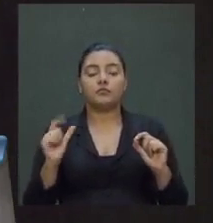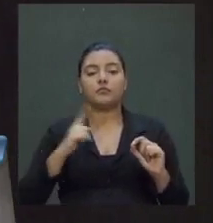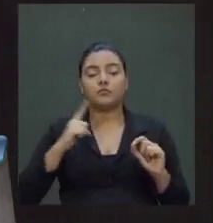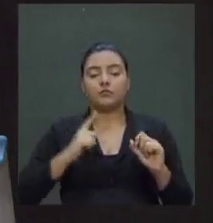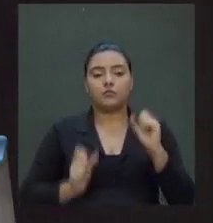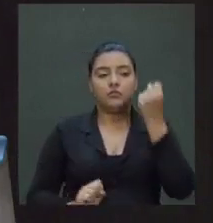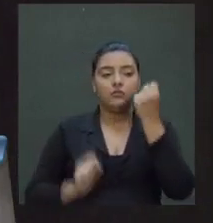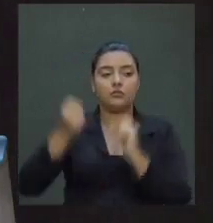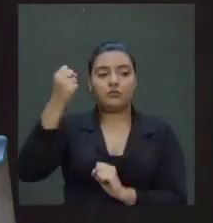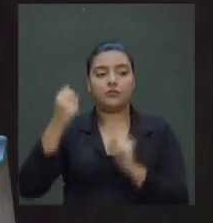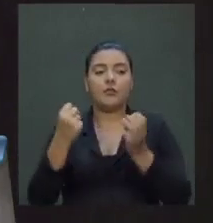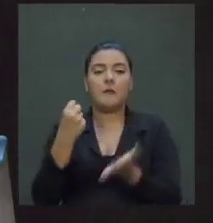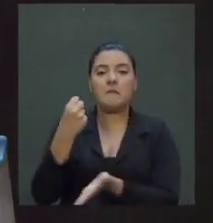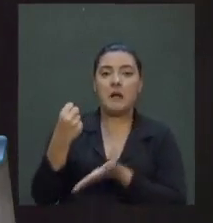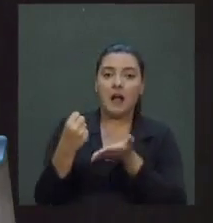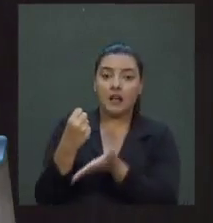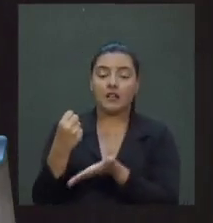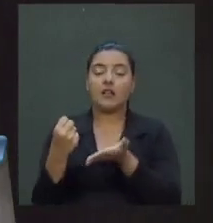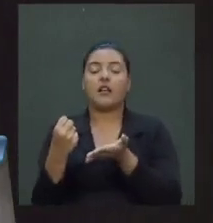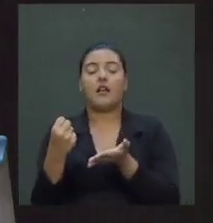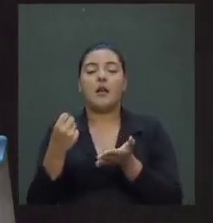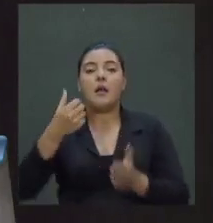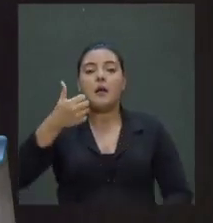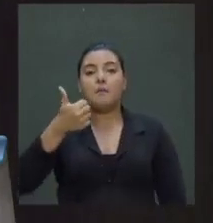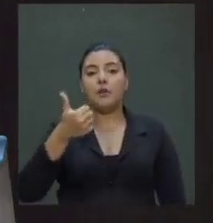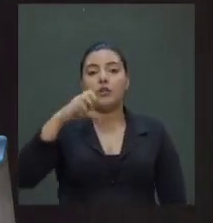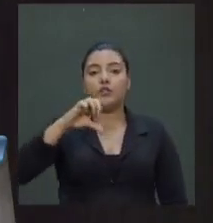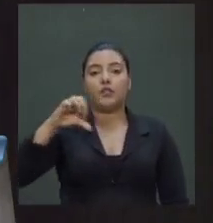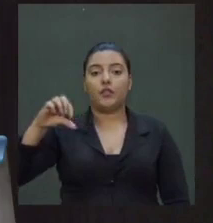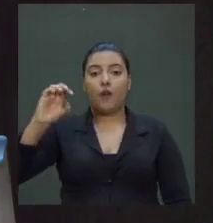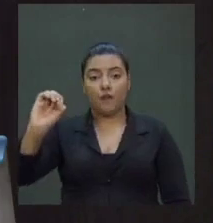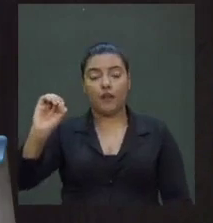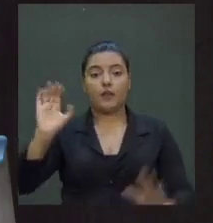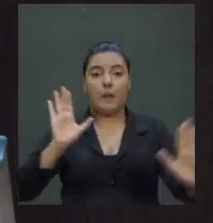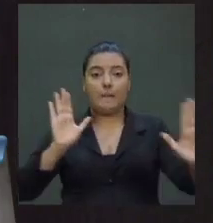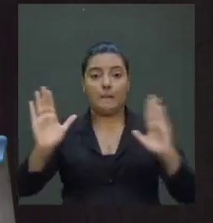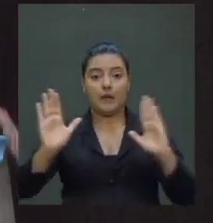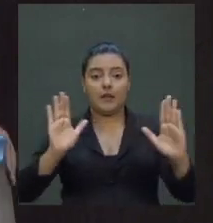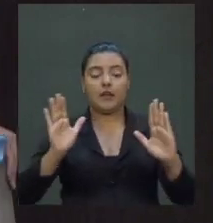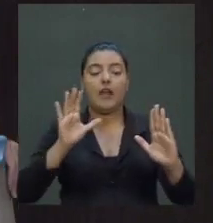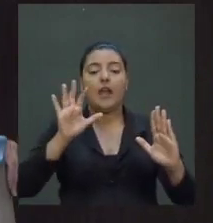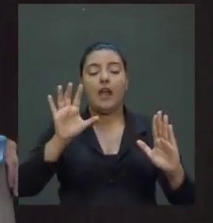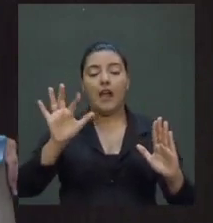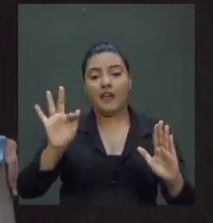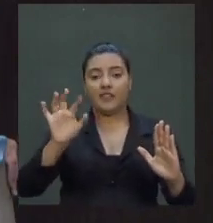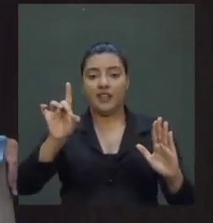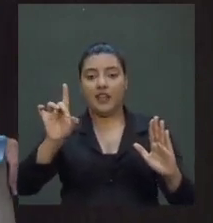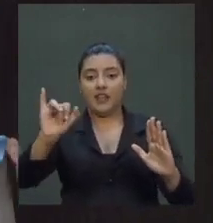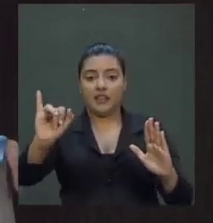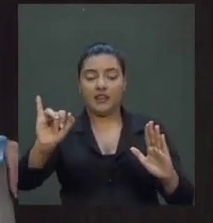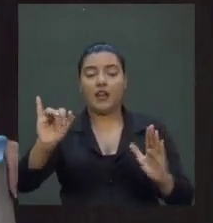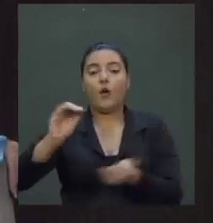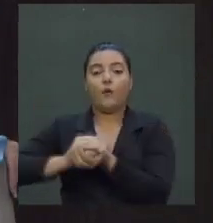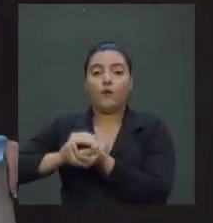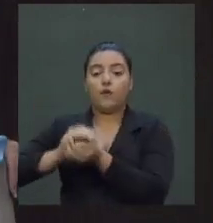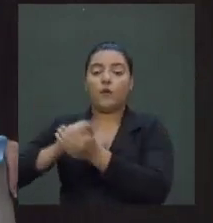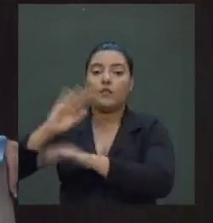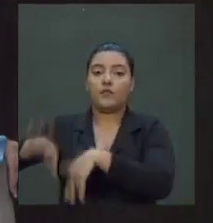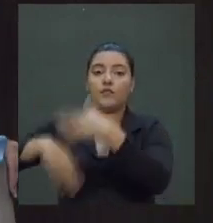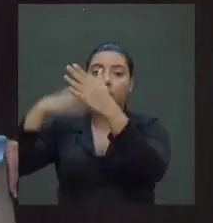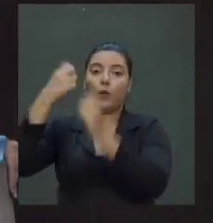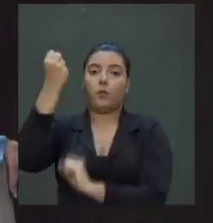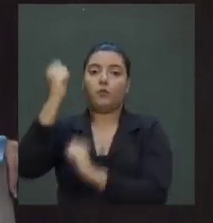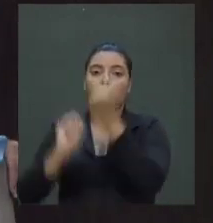indústrias de base. Na década de 90, através do FDI, o Fundo de Desenvolvimento